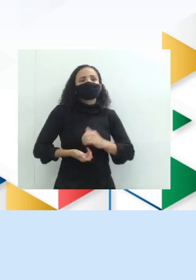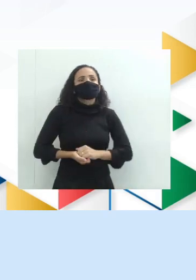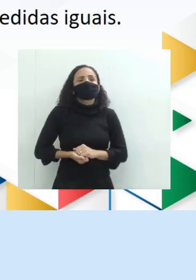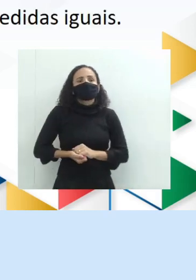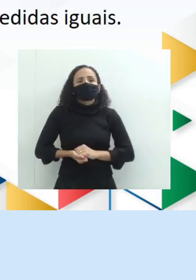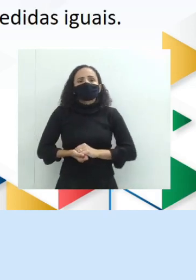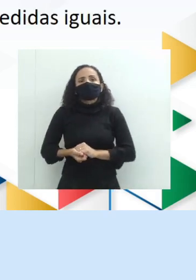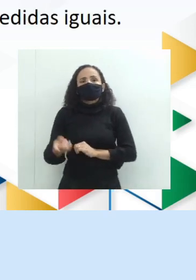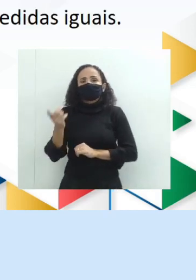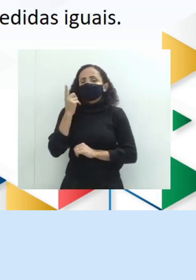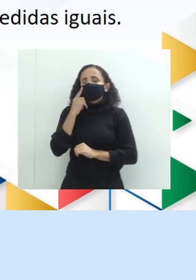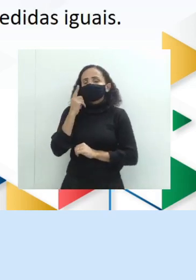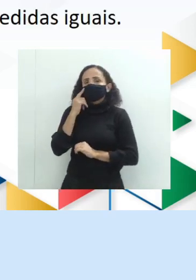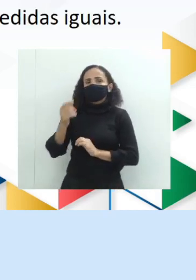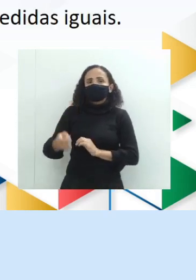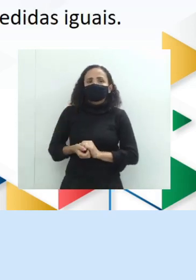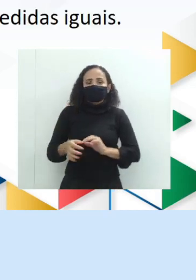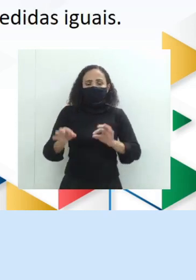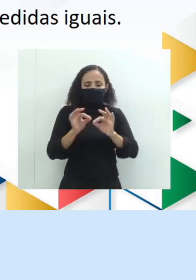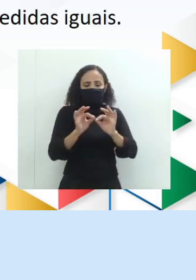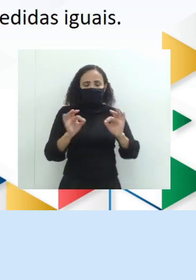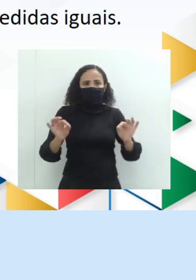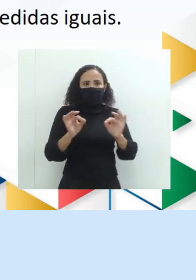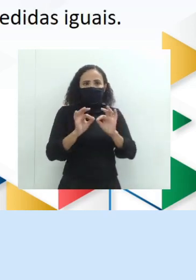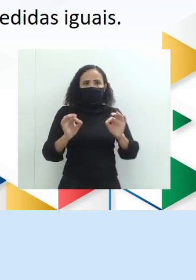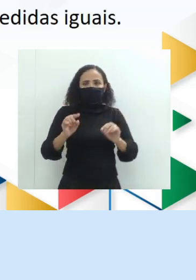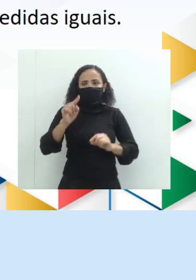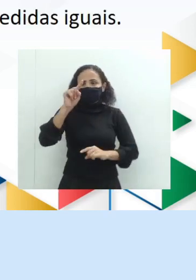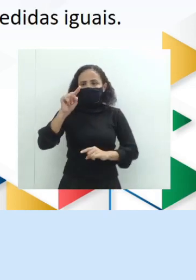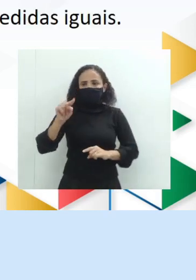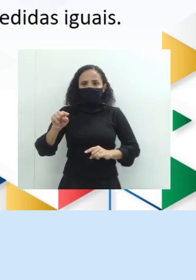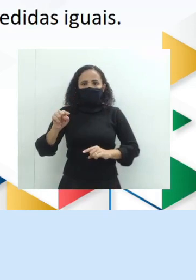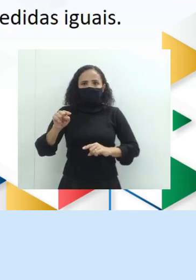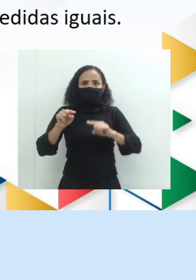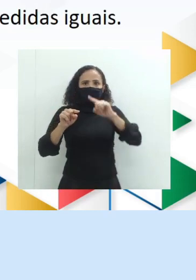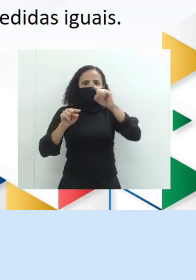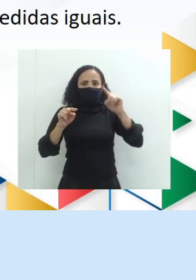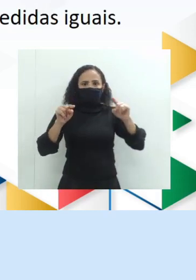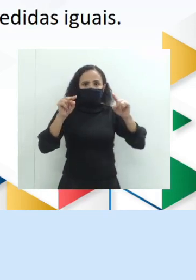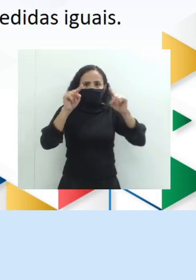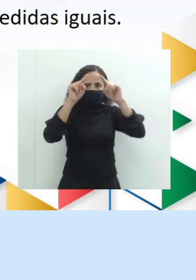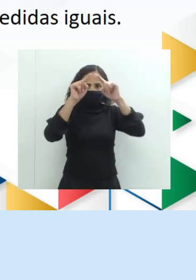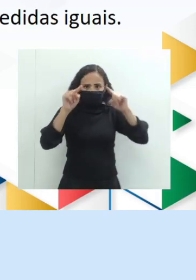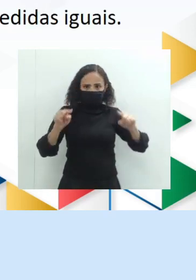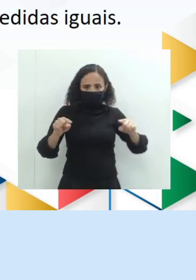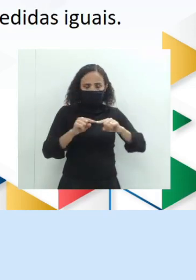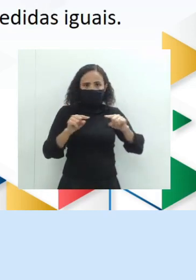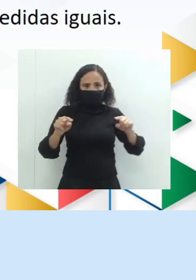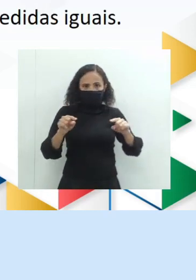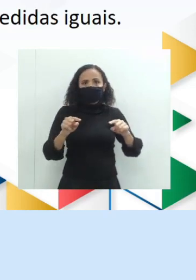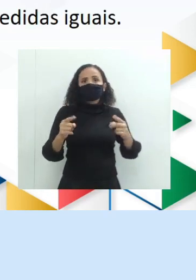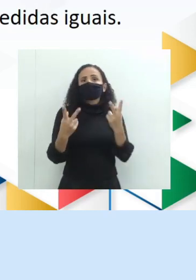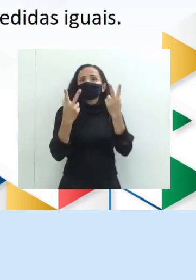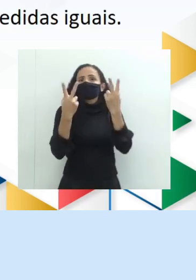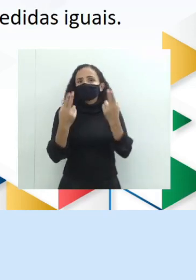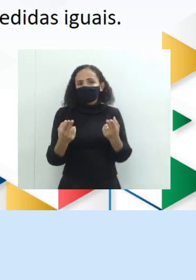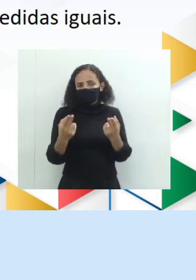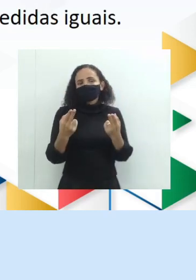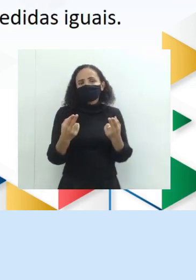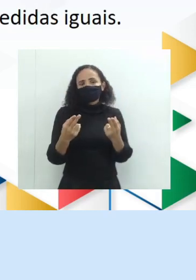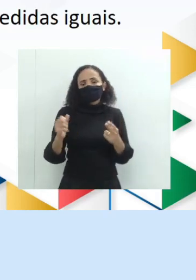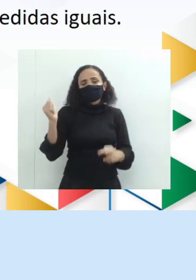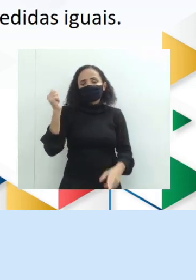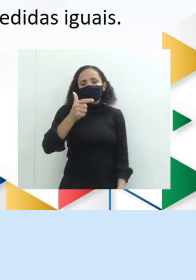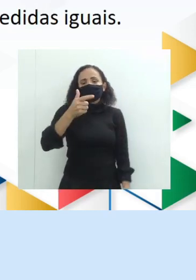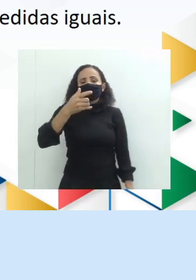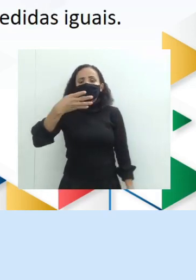tá? Os 3 lados têm medidas iguais, porque é equilátero. Eu vou